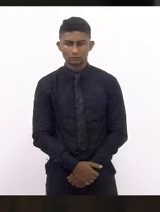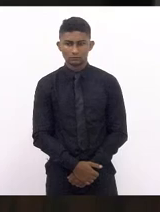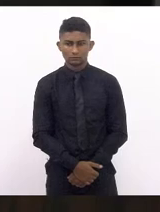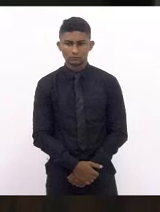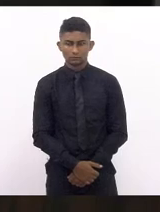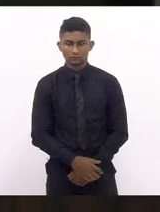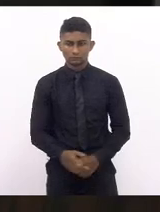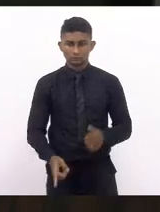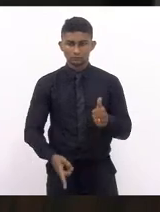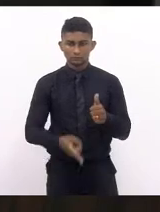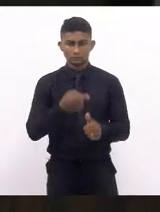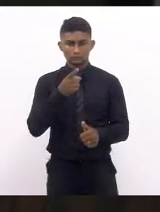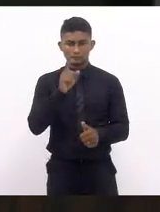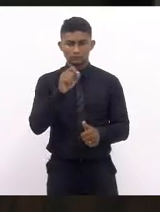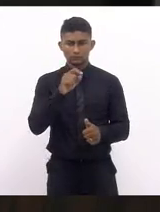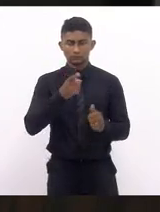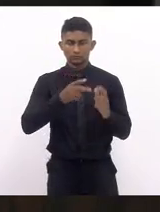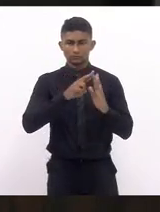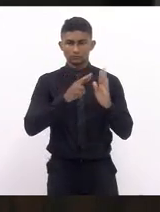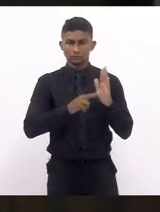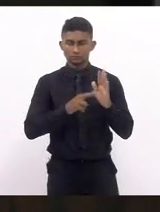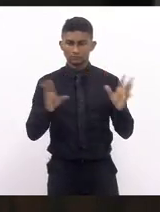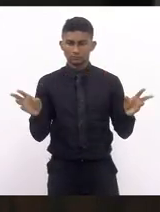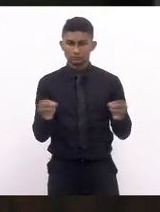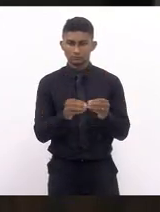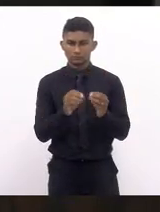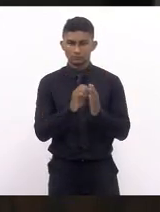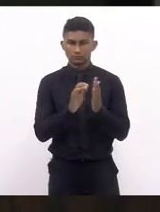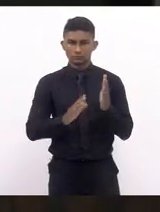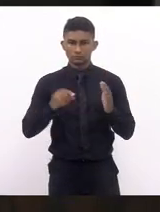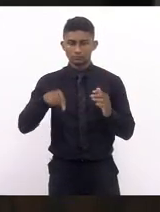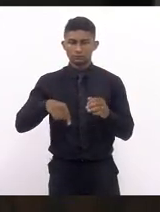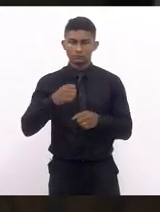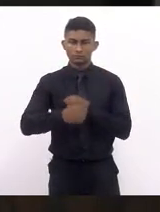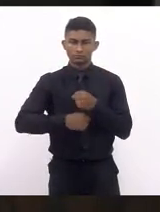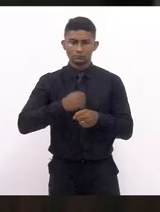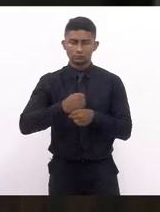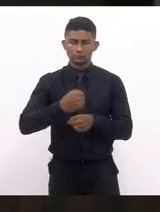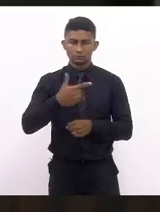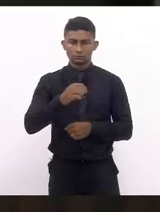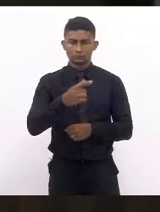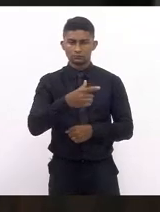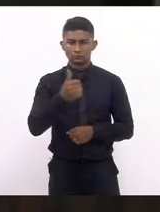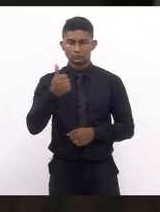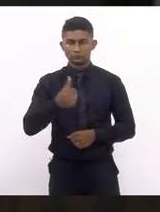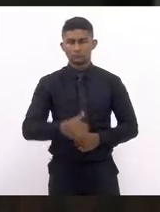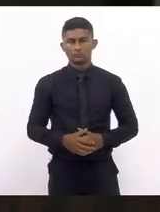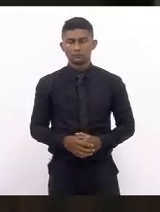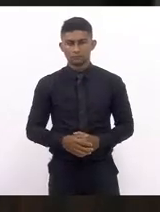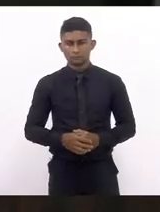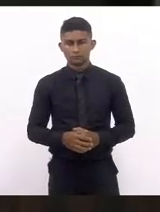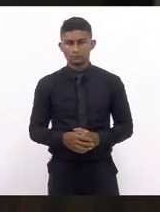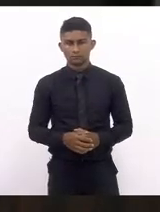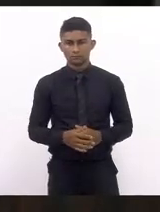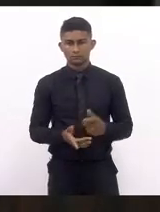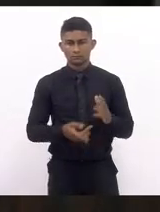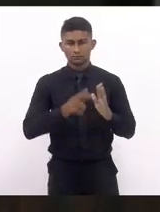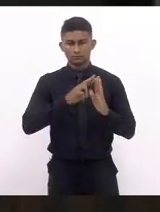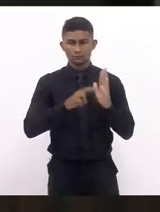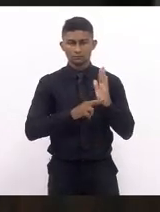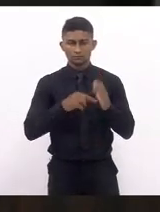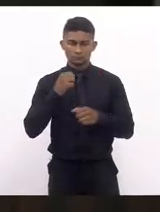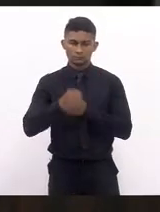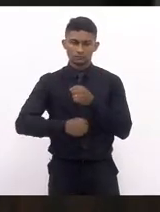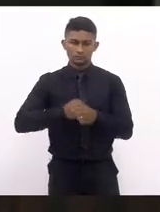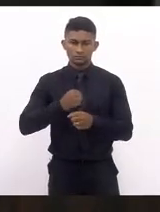o serralheiro resumo de relatório das atividades 21 na verdade e o relatório anual sobre